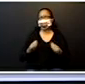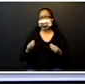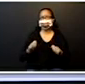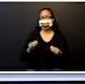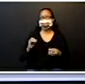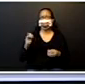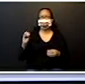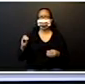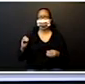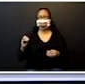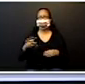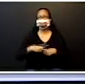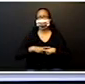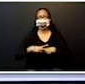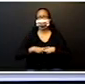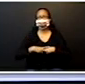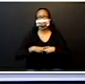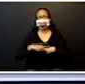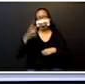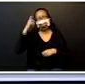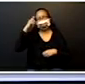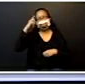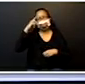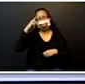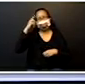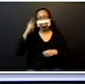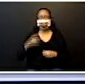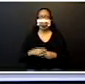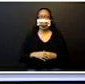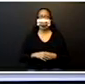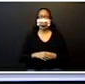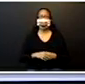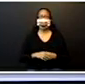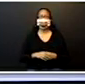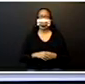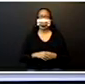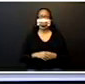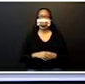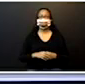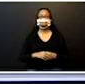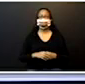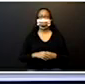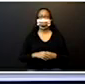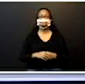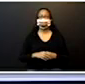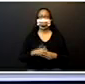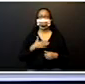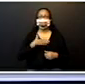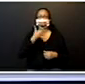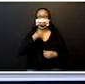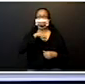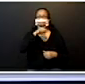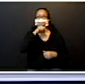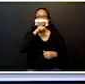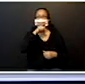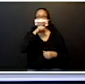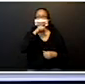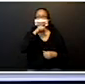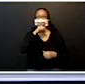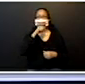colocaria? Pensa aí um pouquinho. Pensou? Então, meu pai